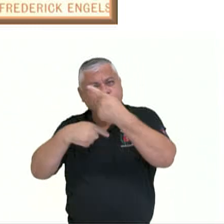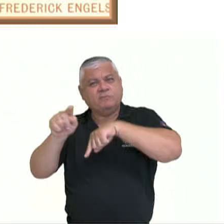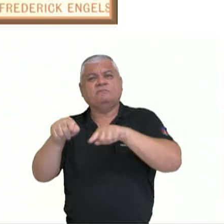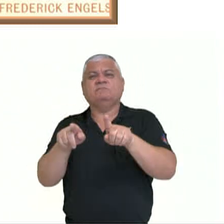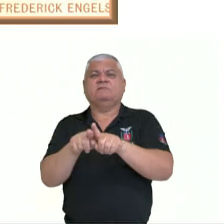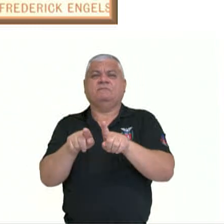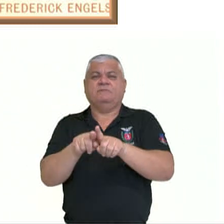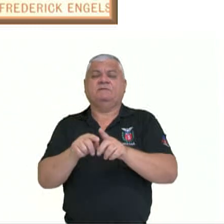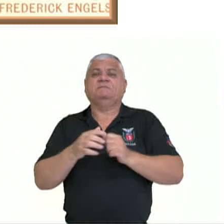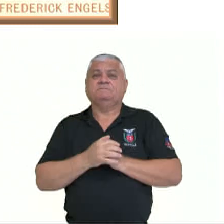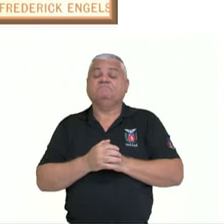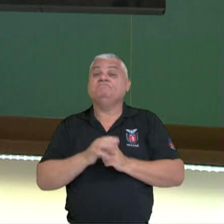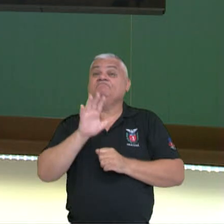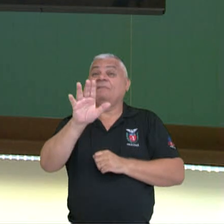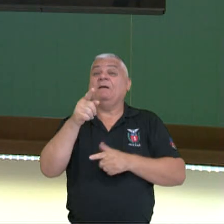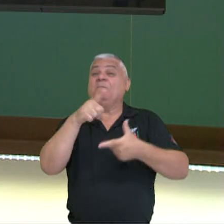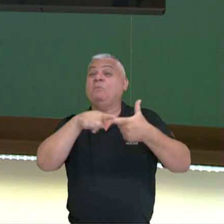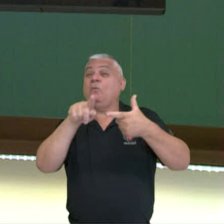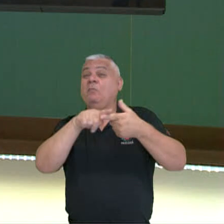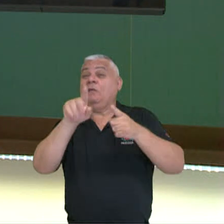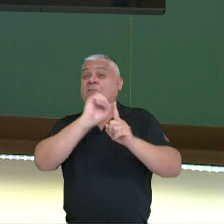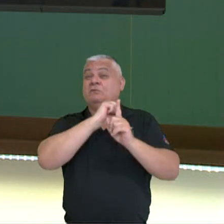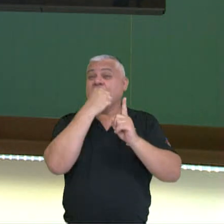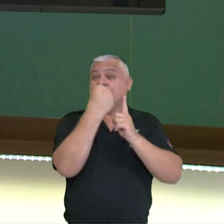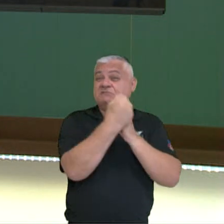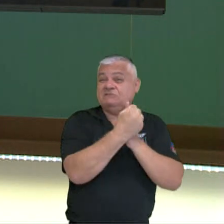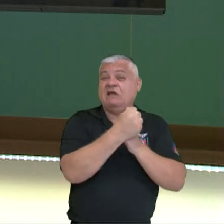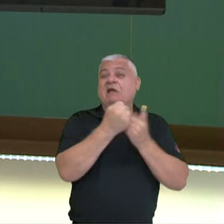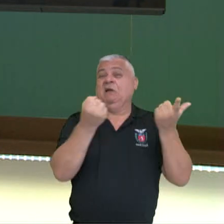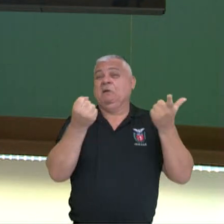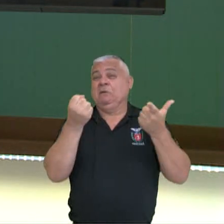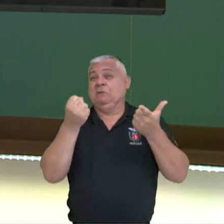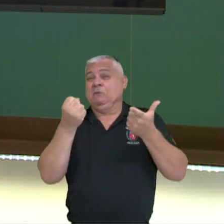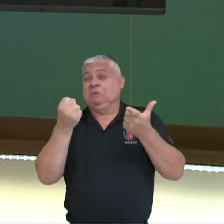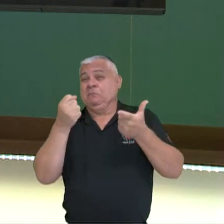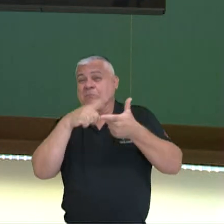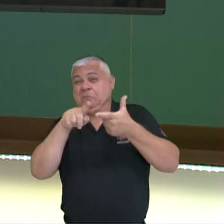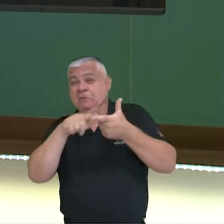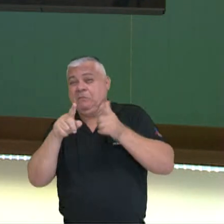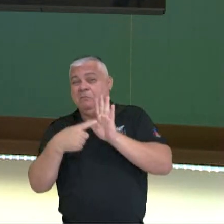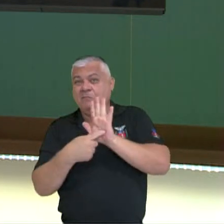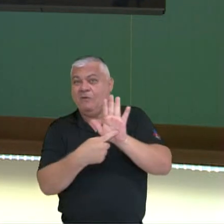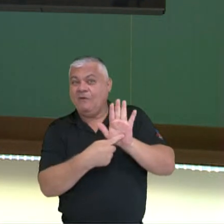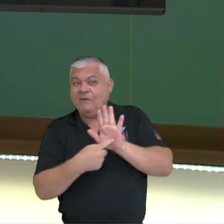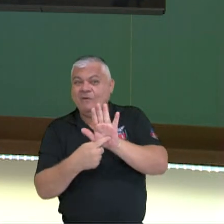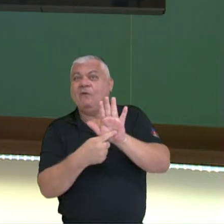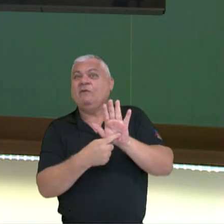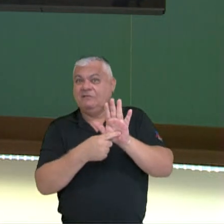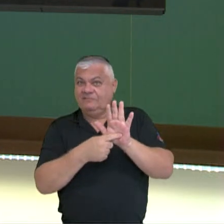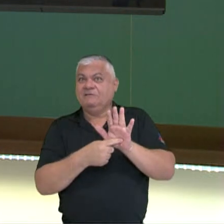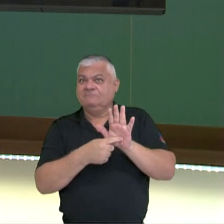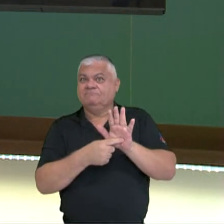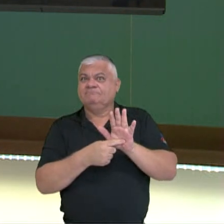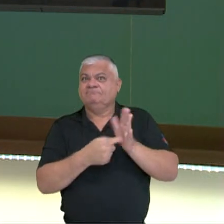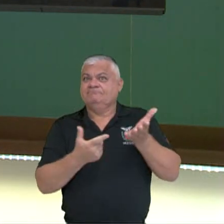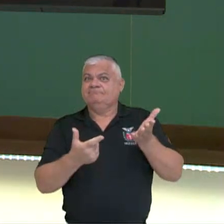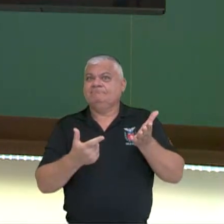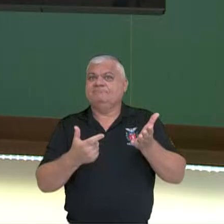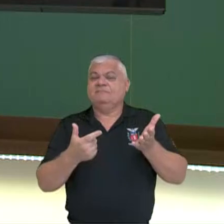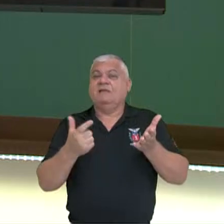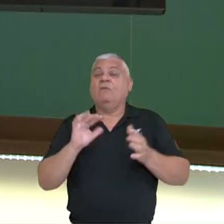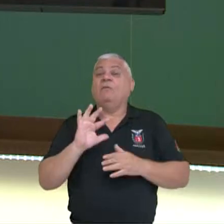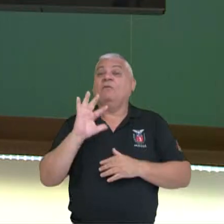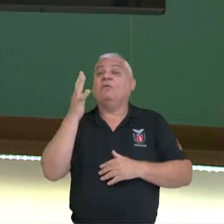e os conflitos sociais, as mazelas sociais vão se mostrando mais, vão se realçando, Aí